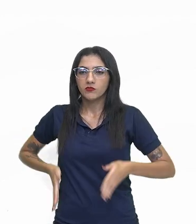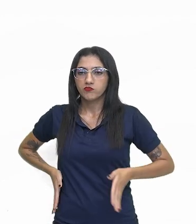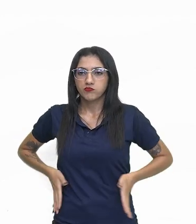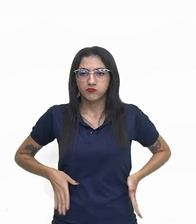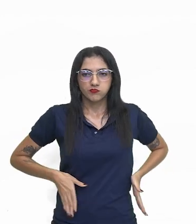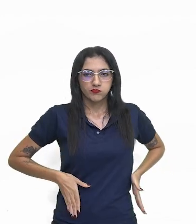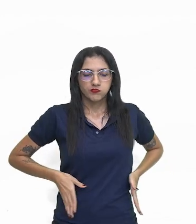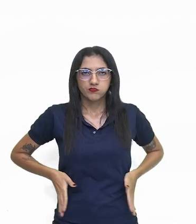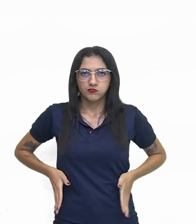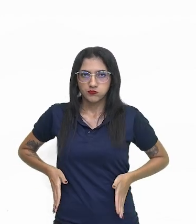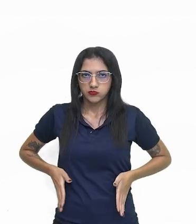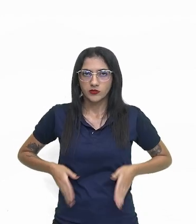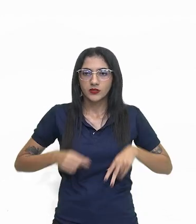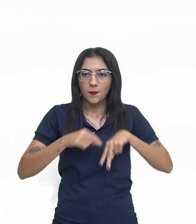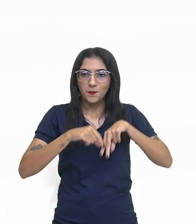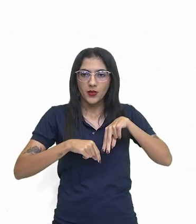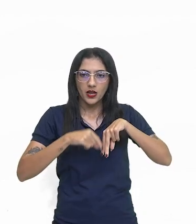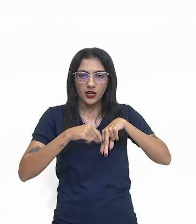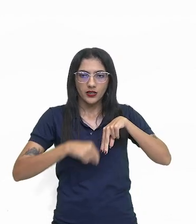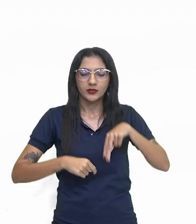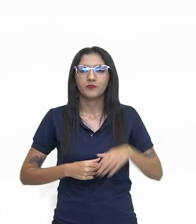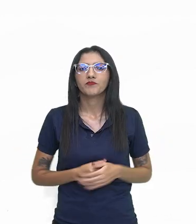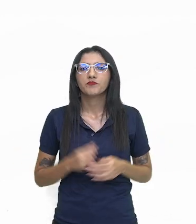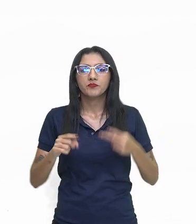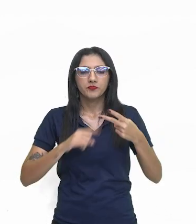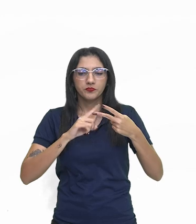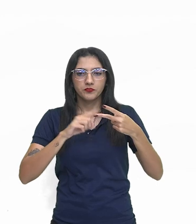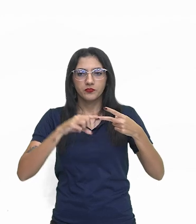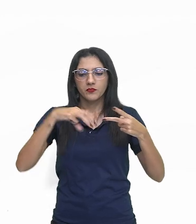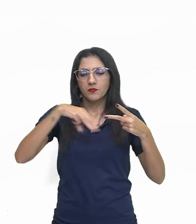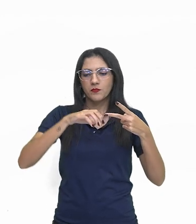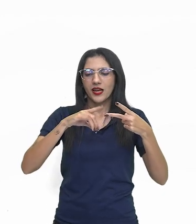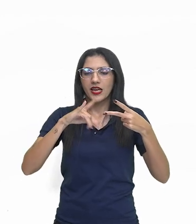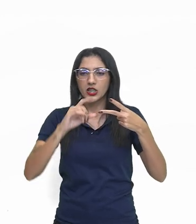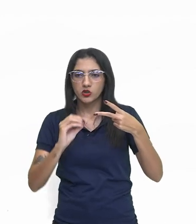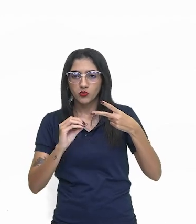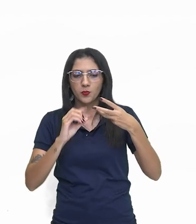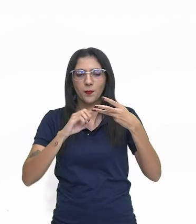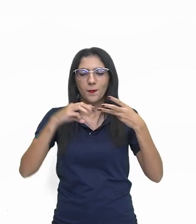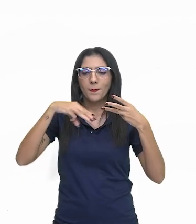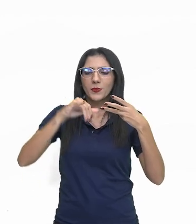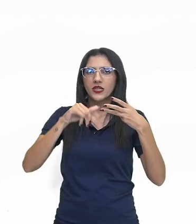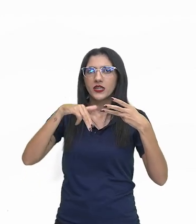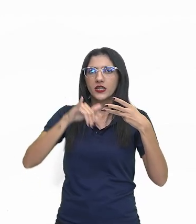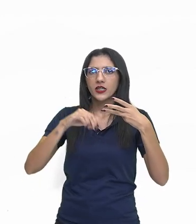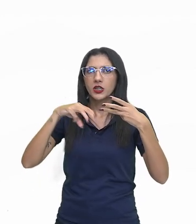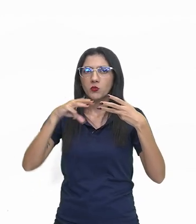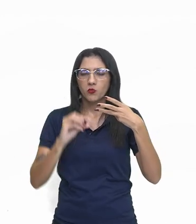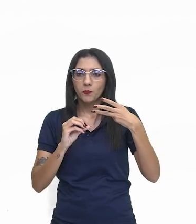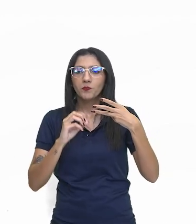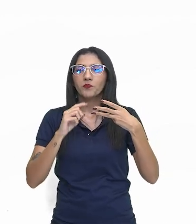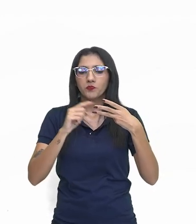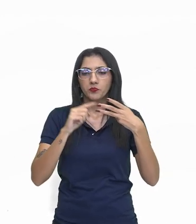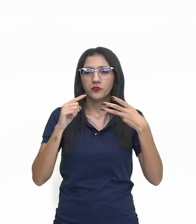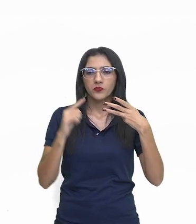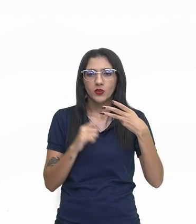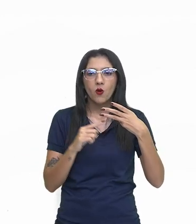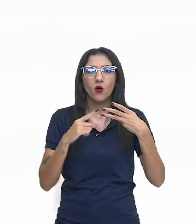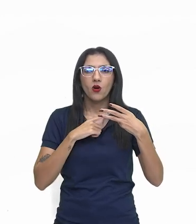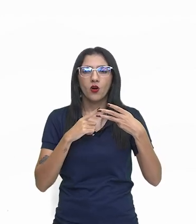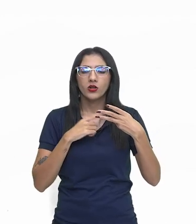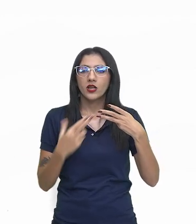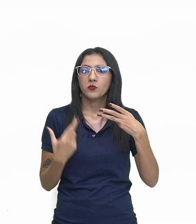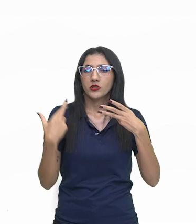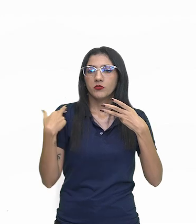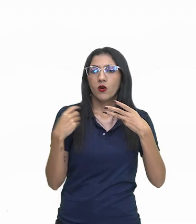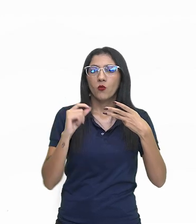lateral da coxa. O glúteo médio e o glúteo mínimo, por sua vez, são responsáveis